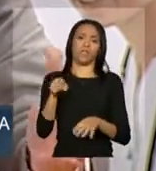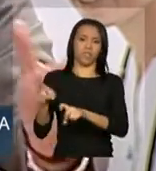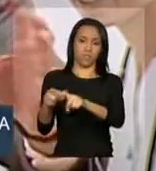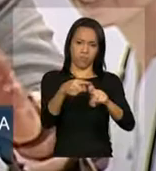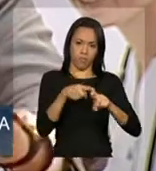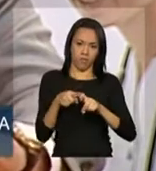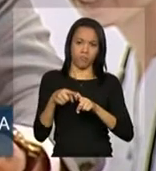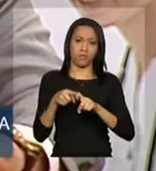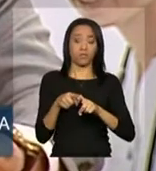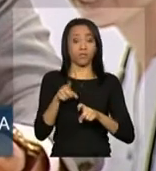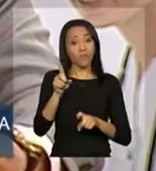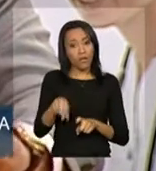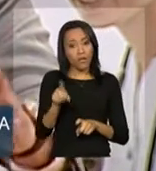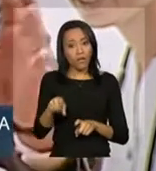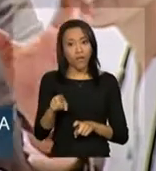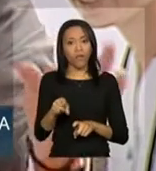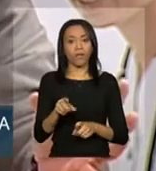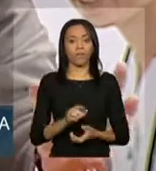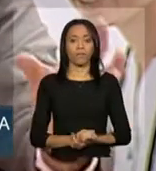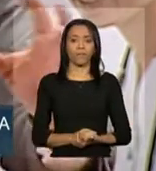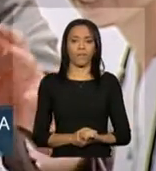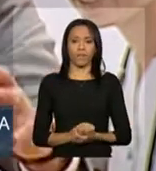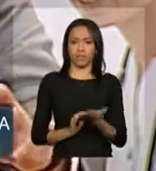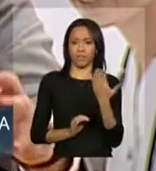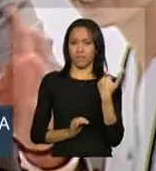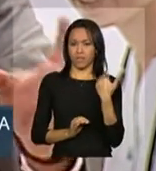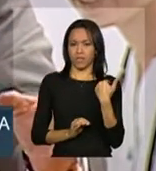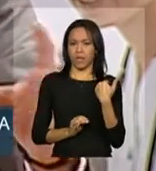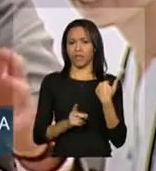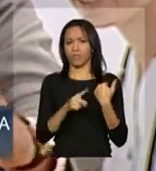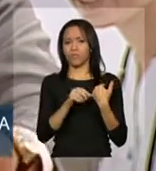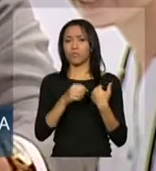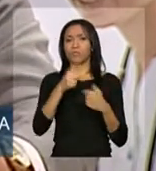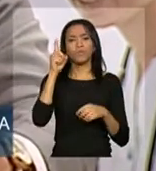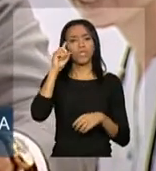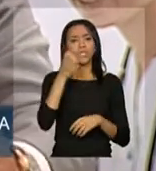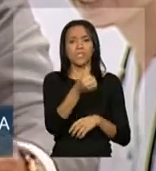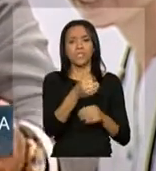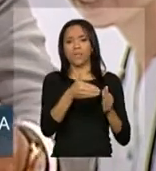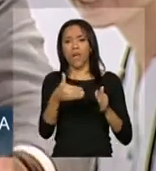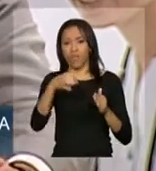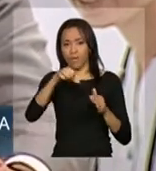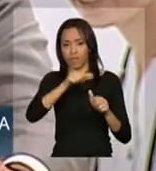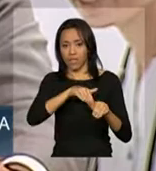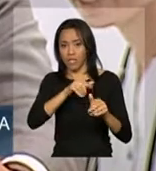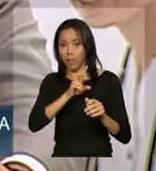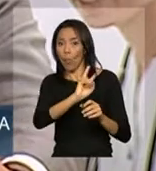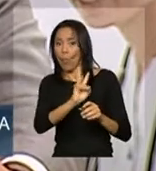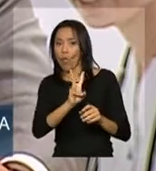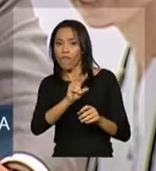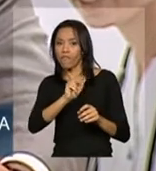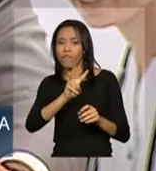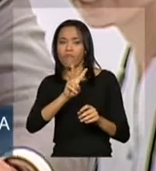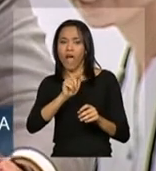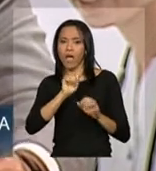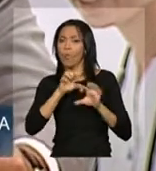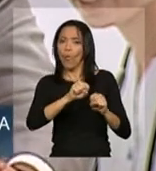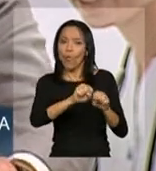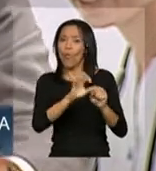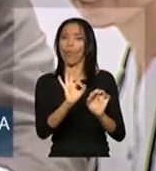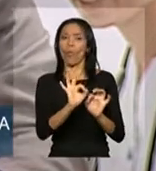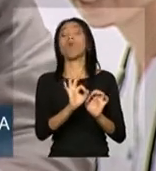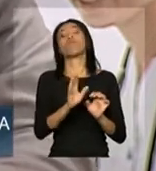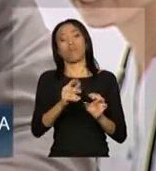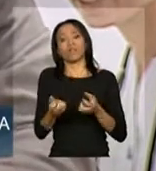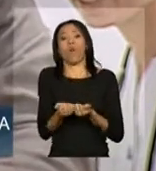essas vagas serão as vagas remanescentes daquela homologação do dia 6 a 9 de setembro então as vagas que ficarem remanescentes